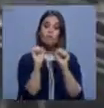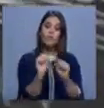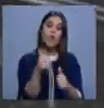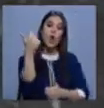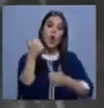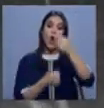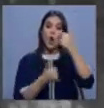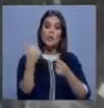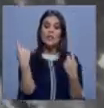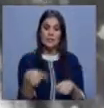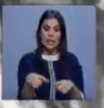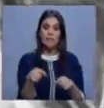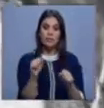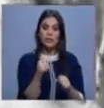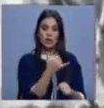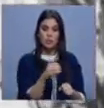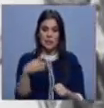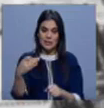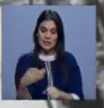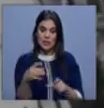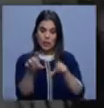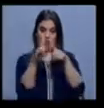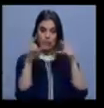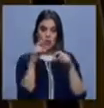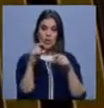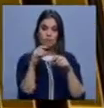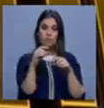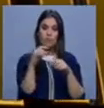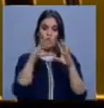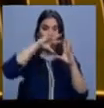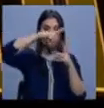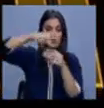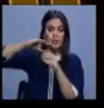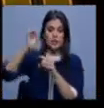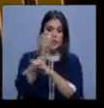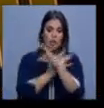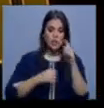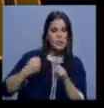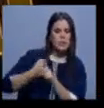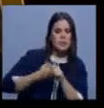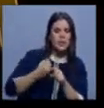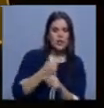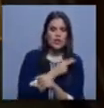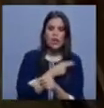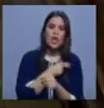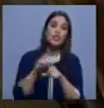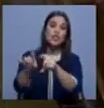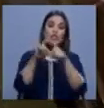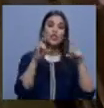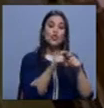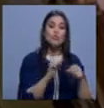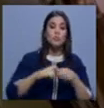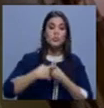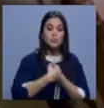concurso chamado CANSAT 2017, que é feito pela Agência Espacial Europeia, em que, no fundo, desafia escolas do ensino secundário dos seus Estados-membros